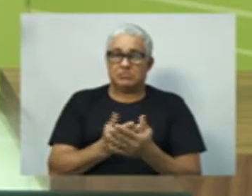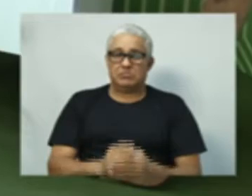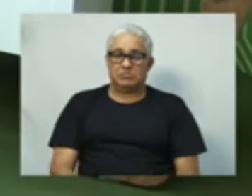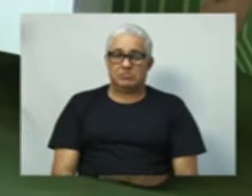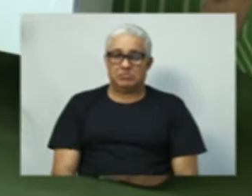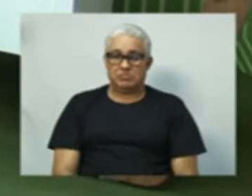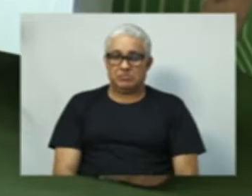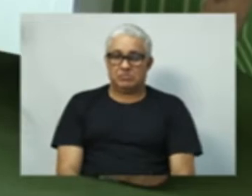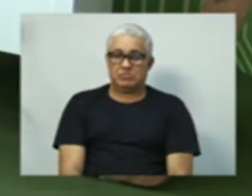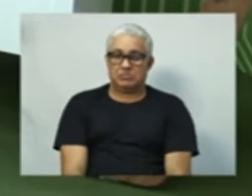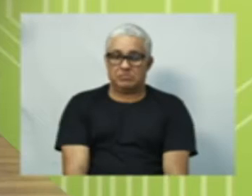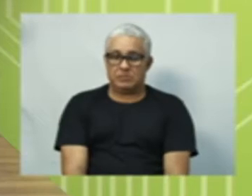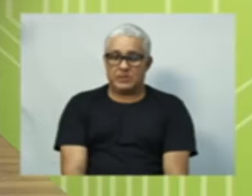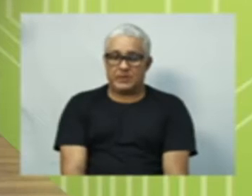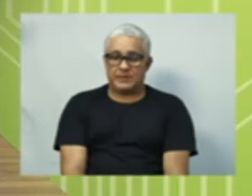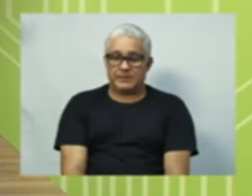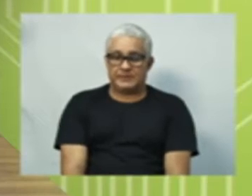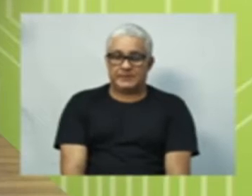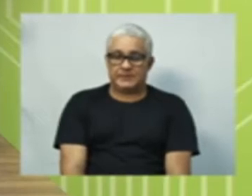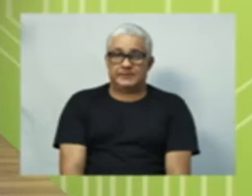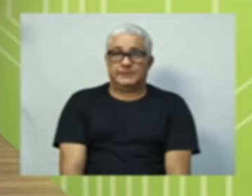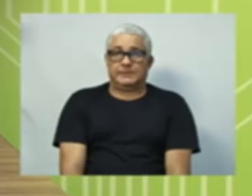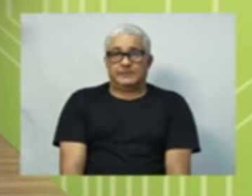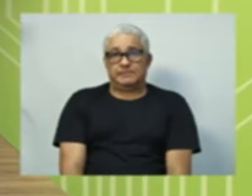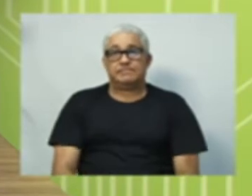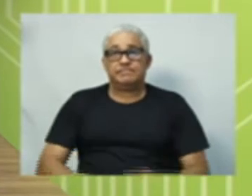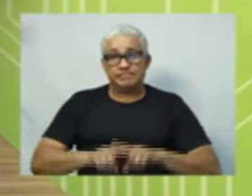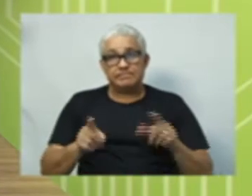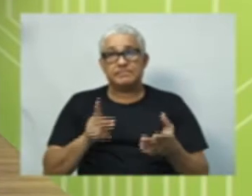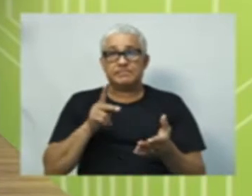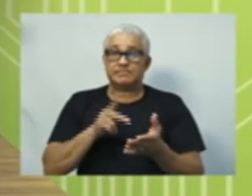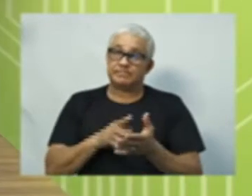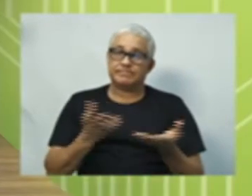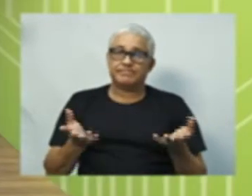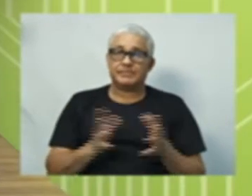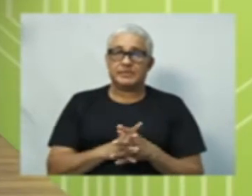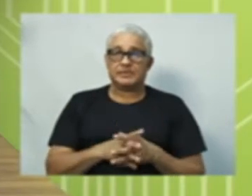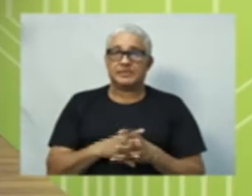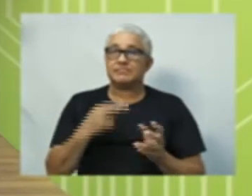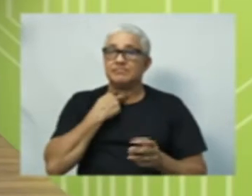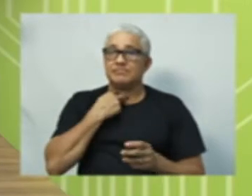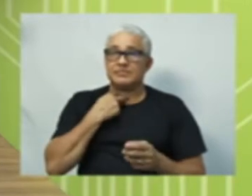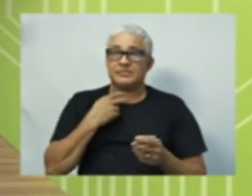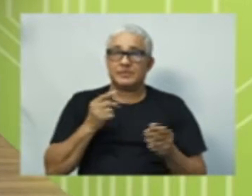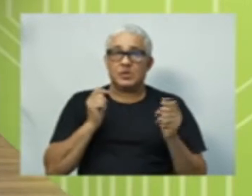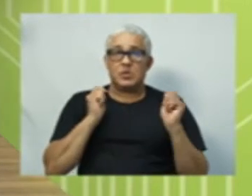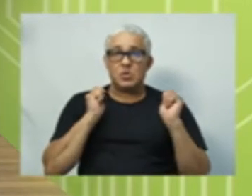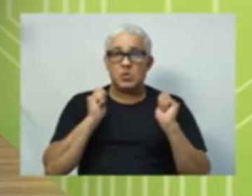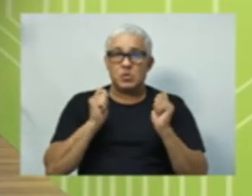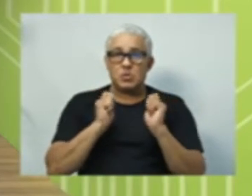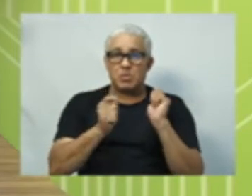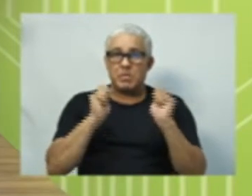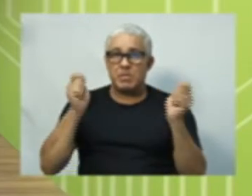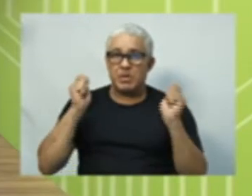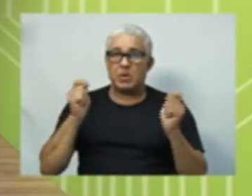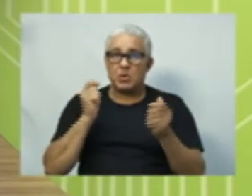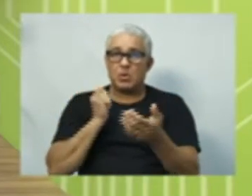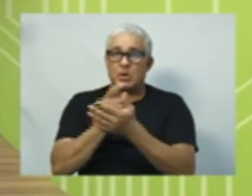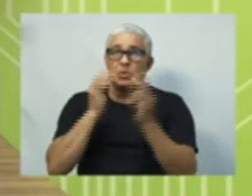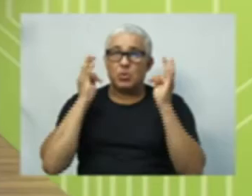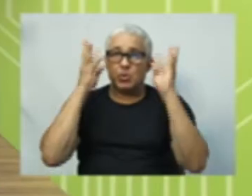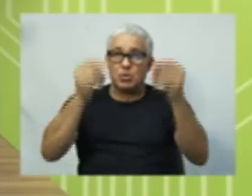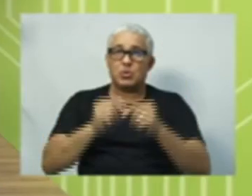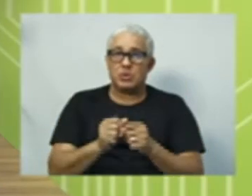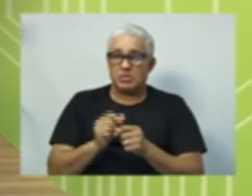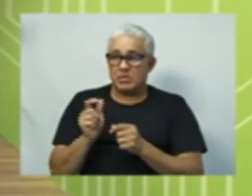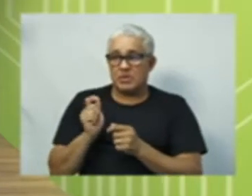professor? Exatamente. Mas, olha, infelizmente, a professora não pode comprar todos os produtos da Mary Kay. Então, ela faz o quê? Ela compra um pouquinho da